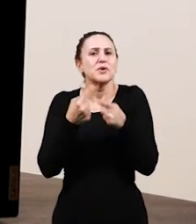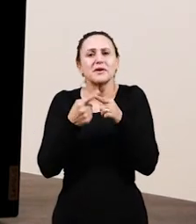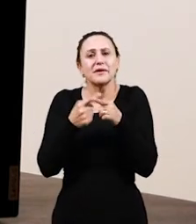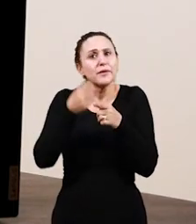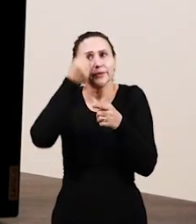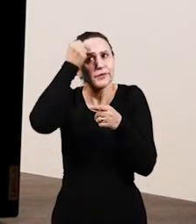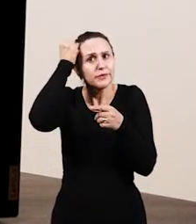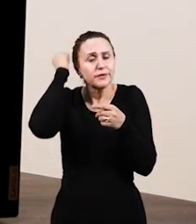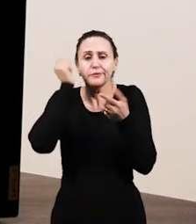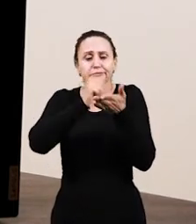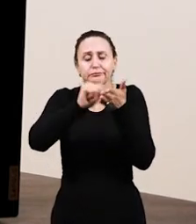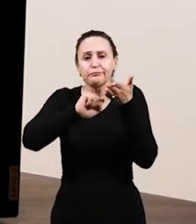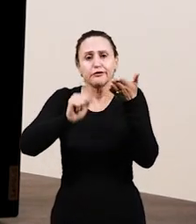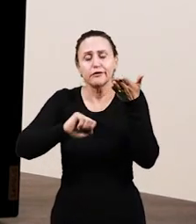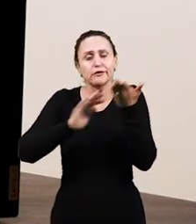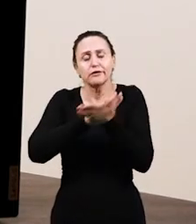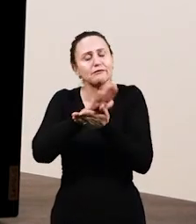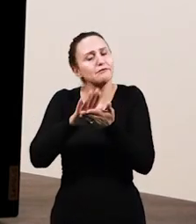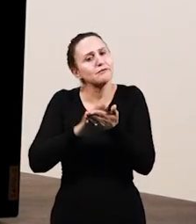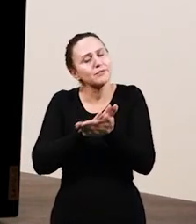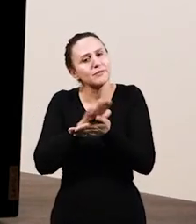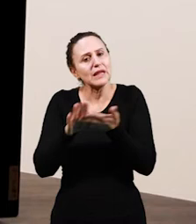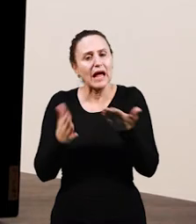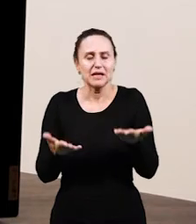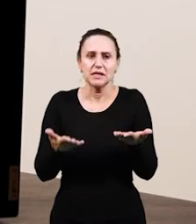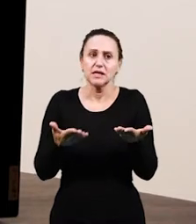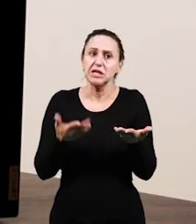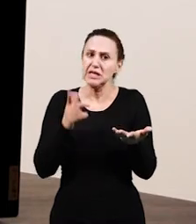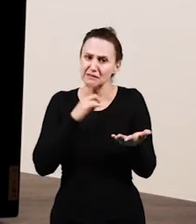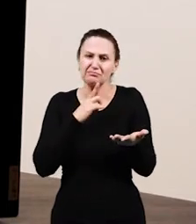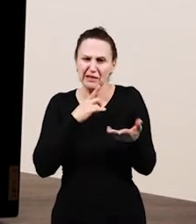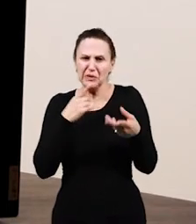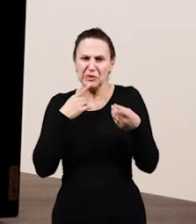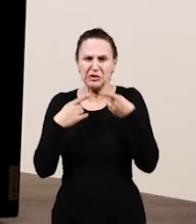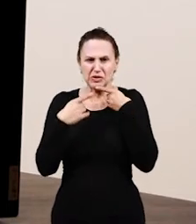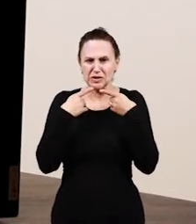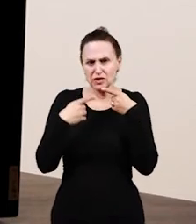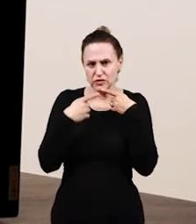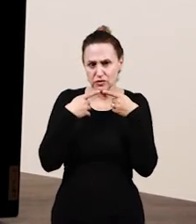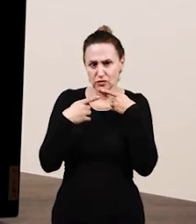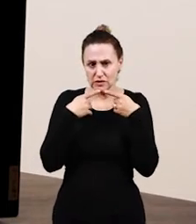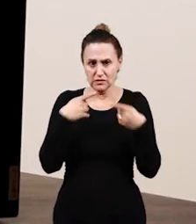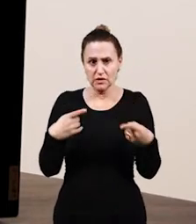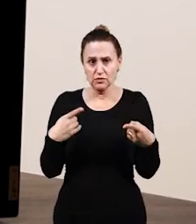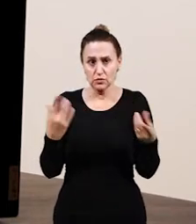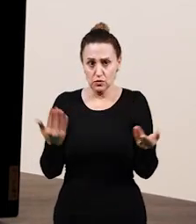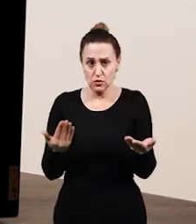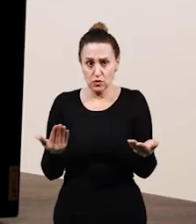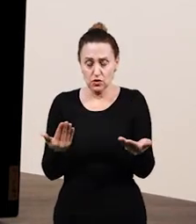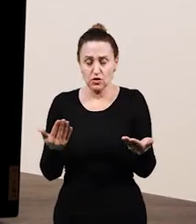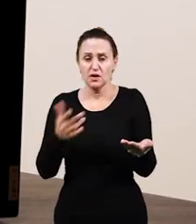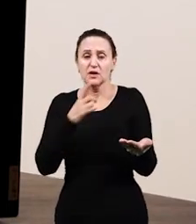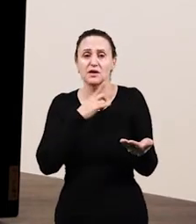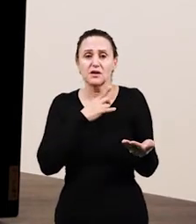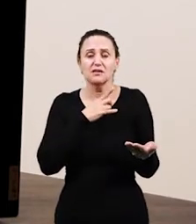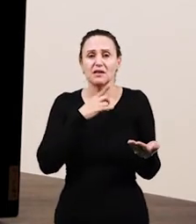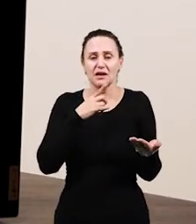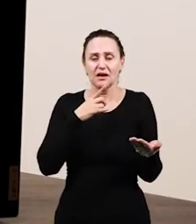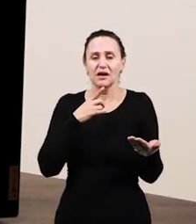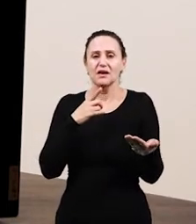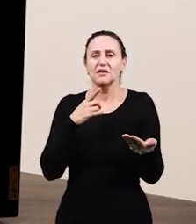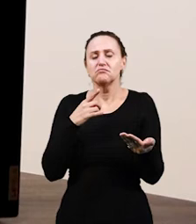escrito né aliás também sobre isso também tem uma discussão hoje em dia porque há pouco tempo apareceram alguns inscritos